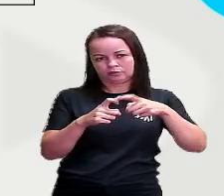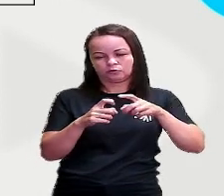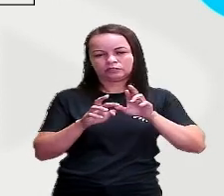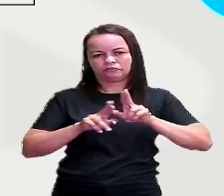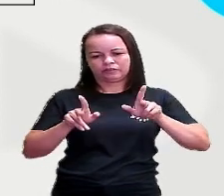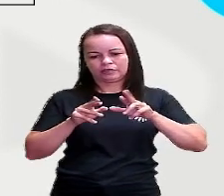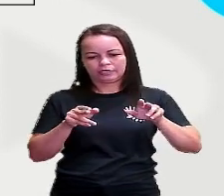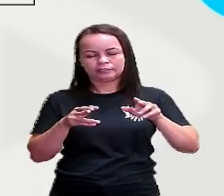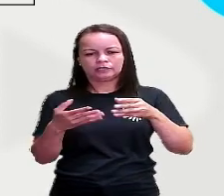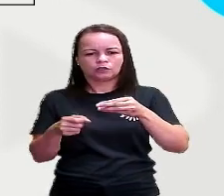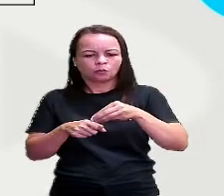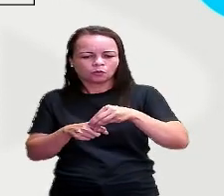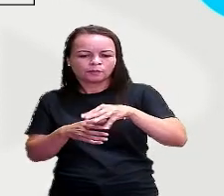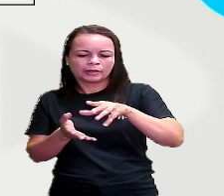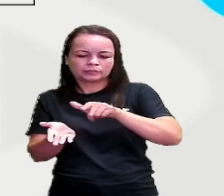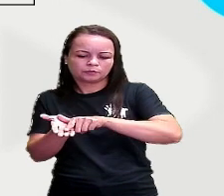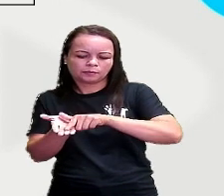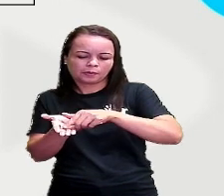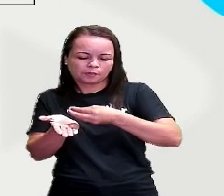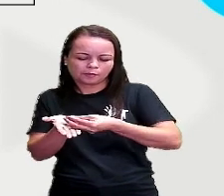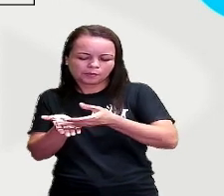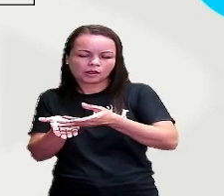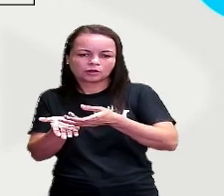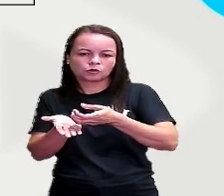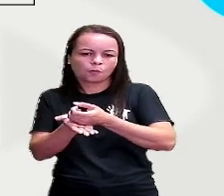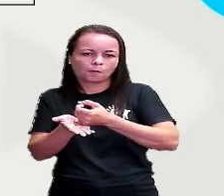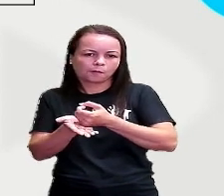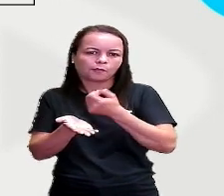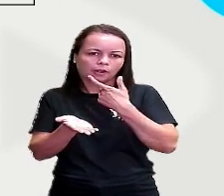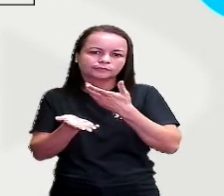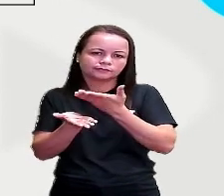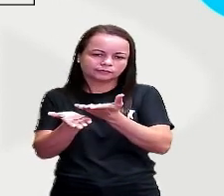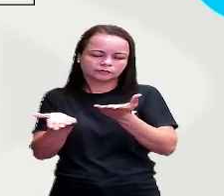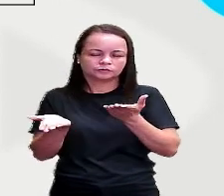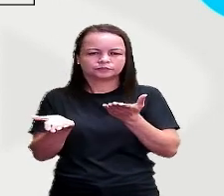você. Então, se eu não coloco o acento, fica essa